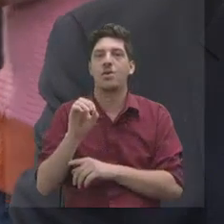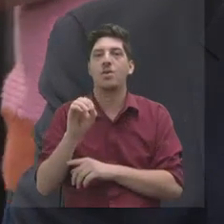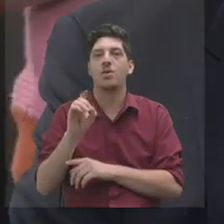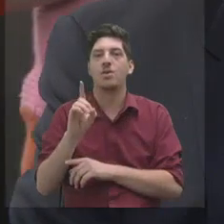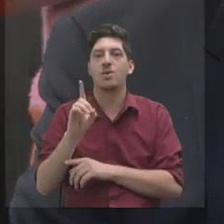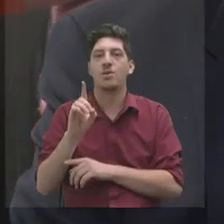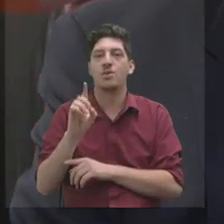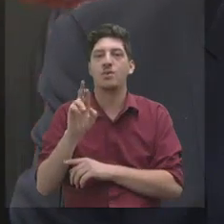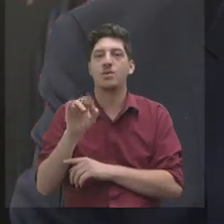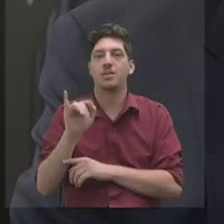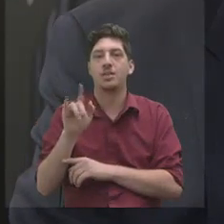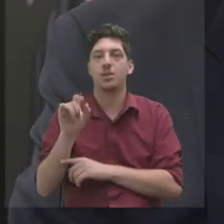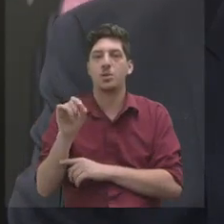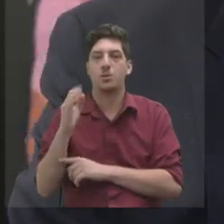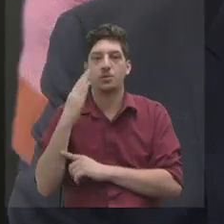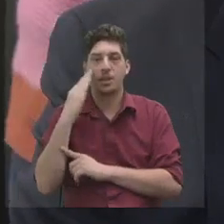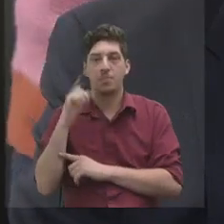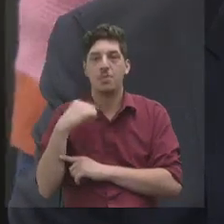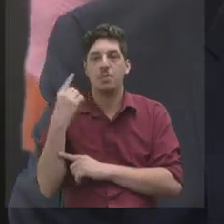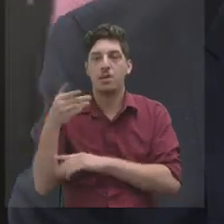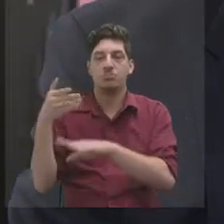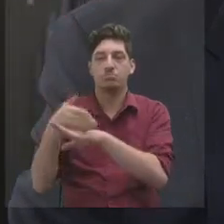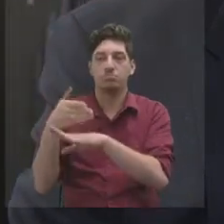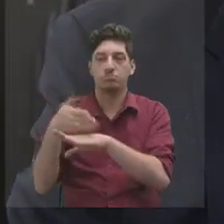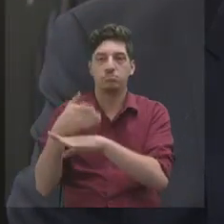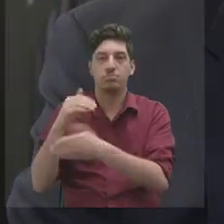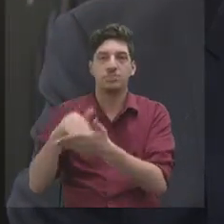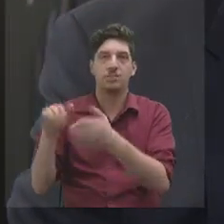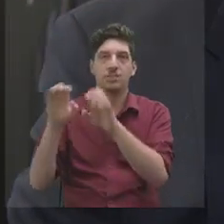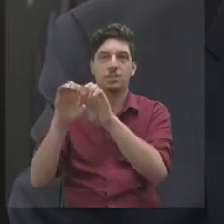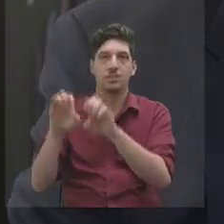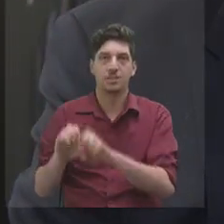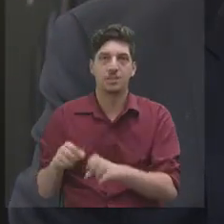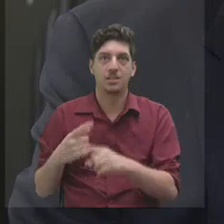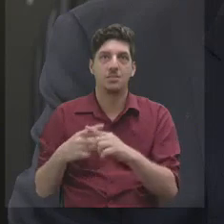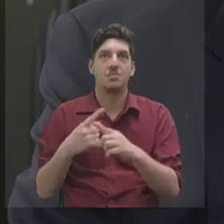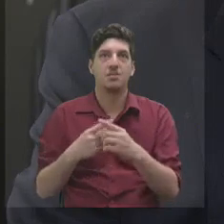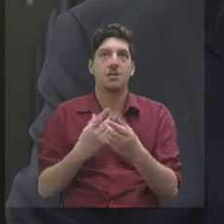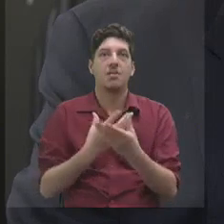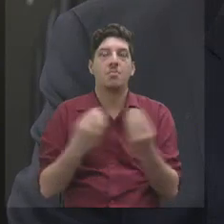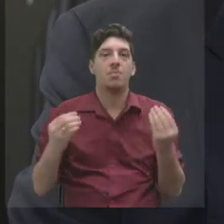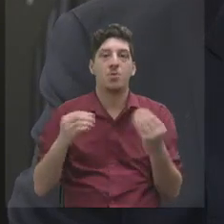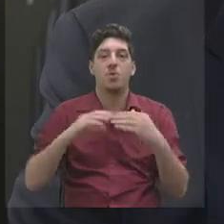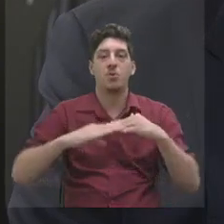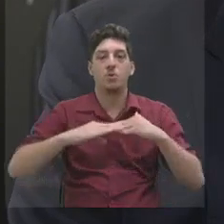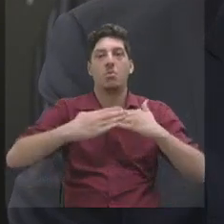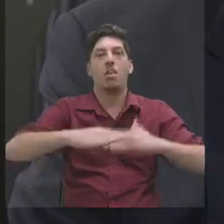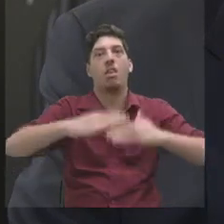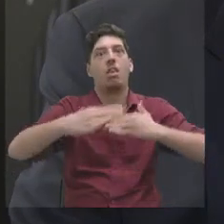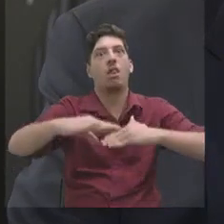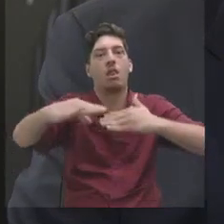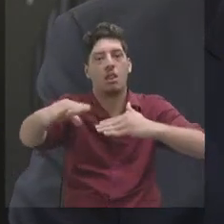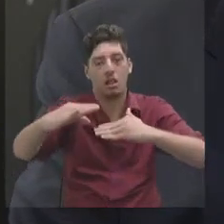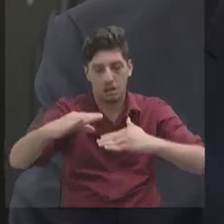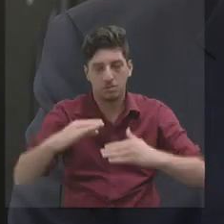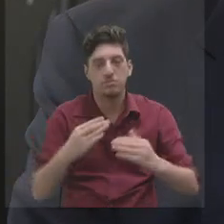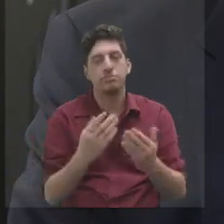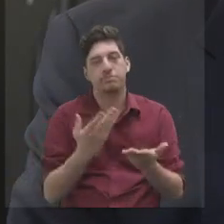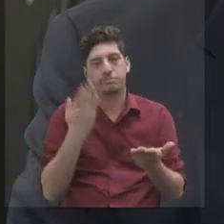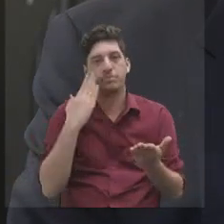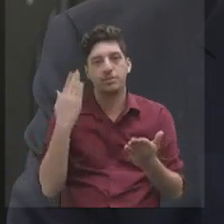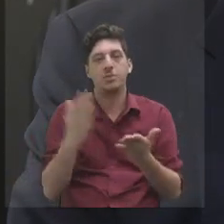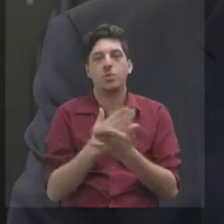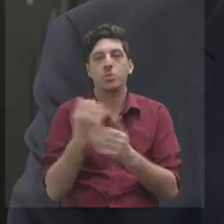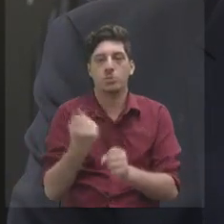frequente ali dentro da sempre porque a quantidade de buraco ali para minha região é grande algumas obras aí já estão